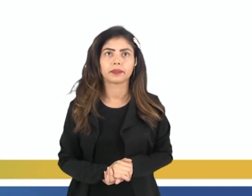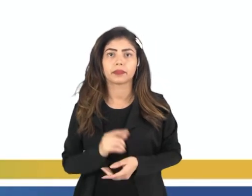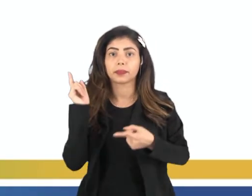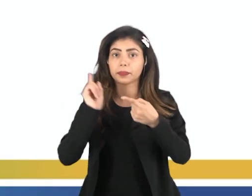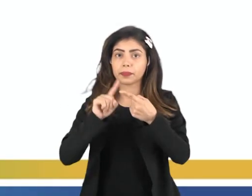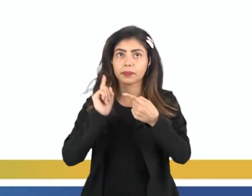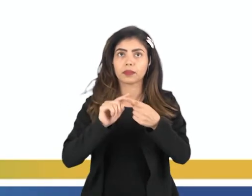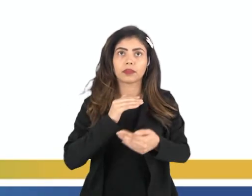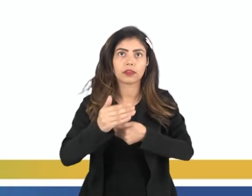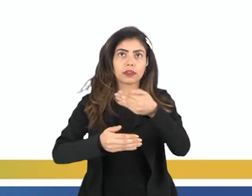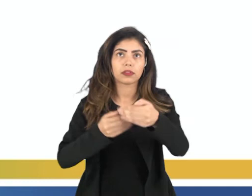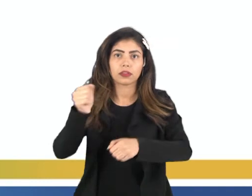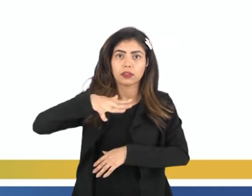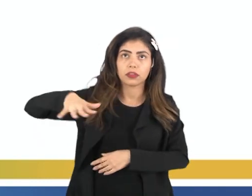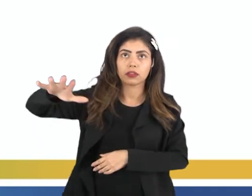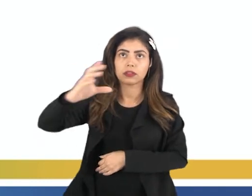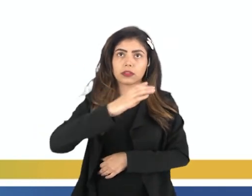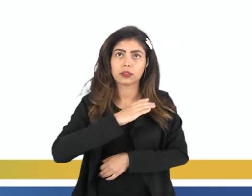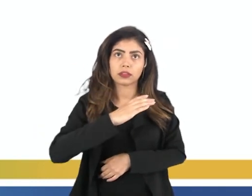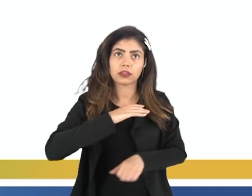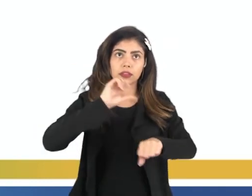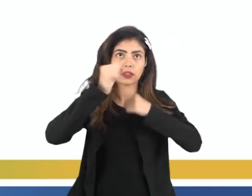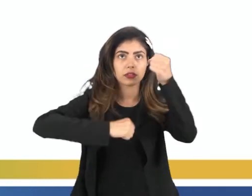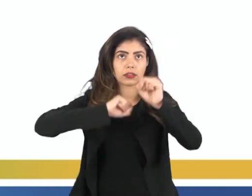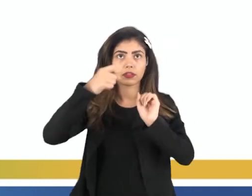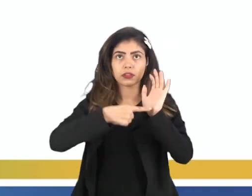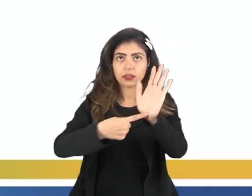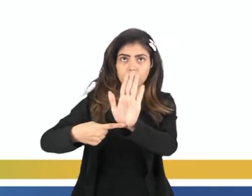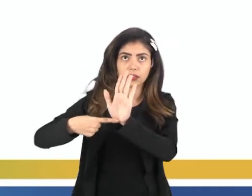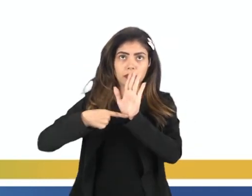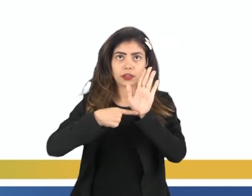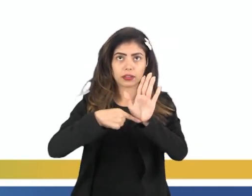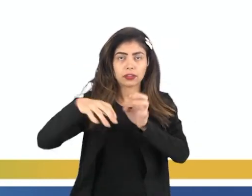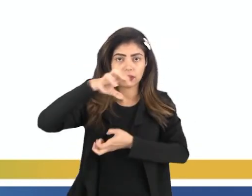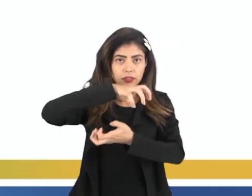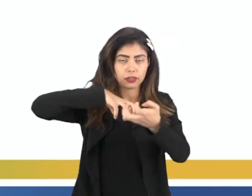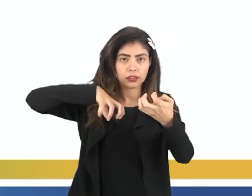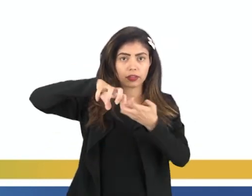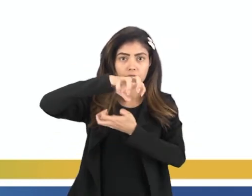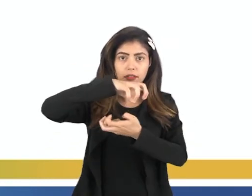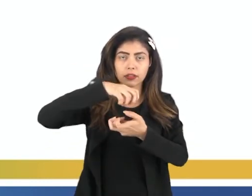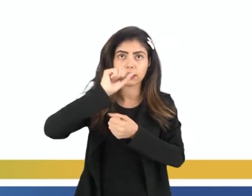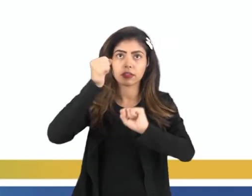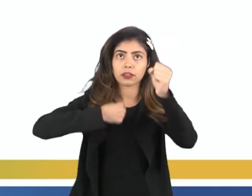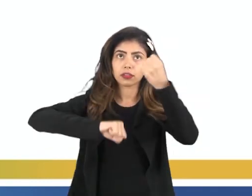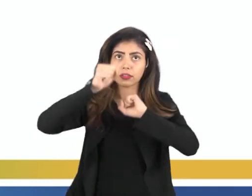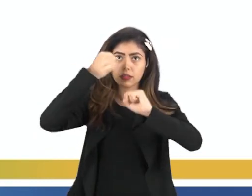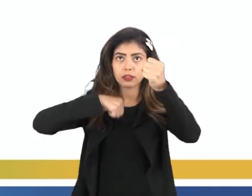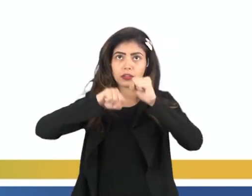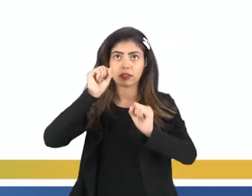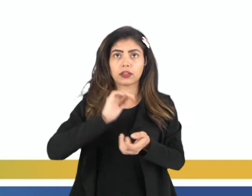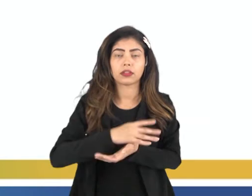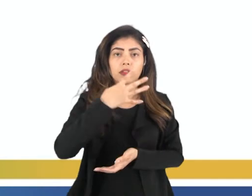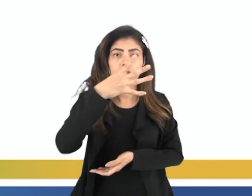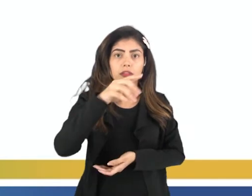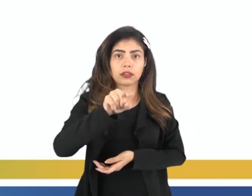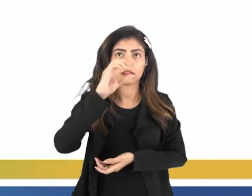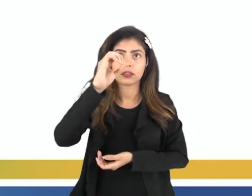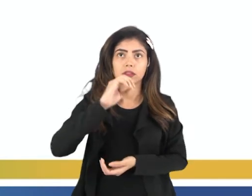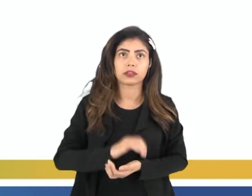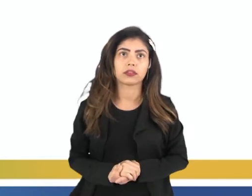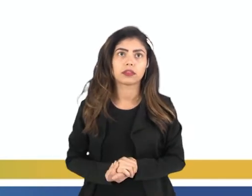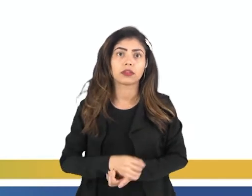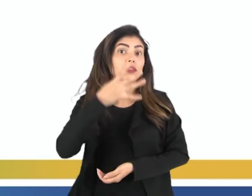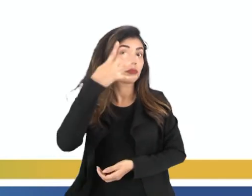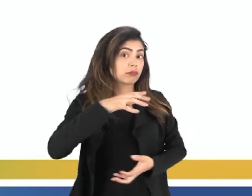Primeira questão. Os avanços no campo, cidade e indústrias representam um marco da Revolução Industrial